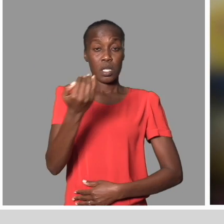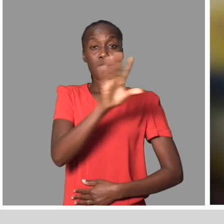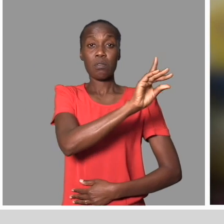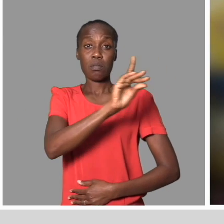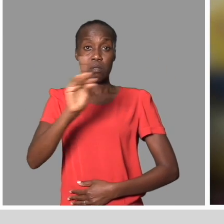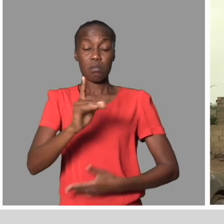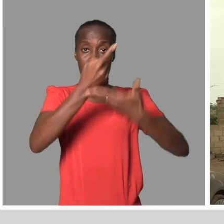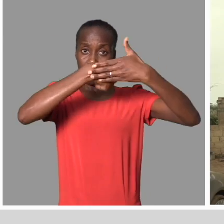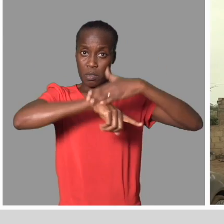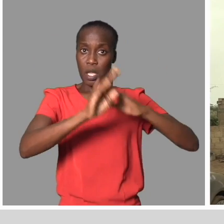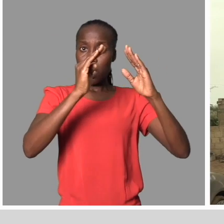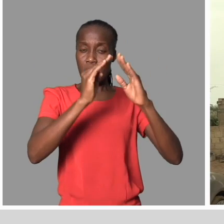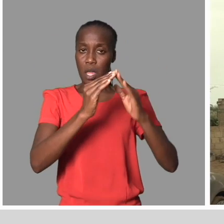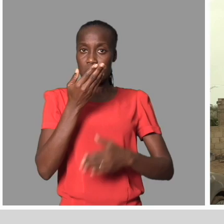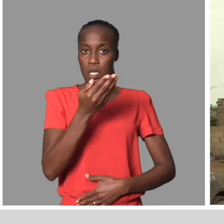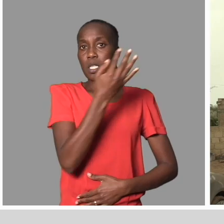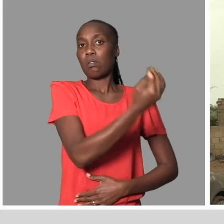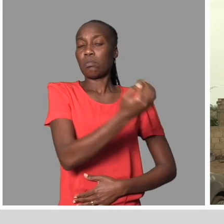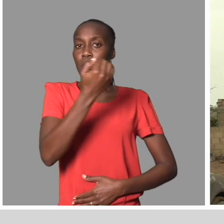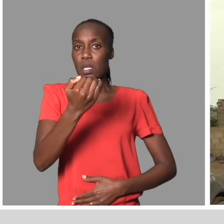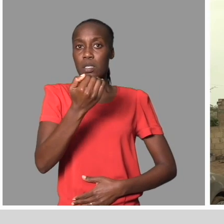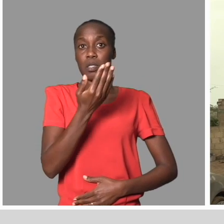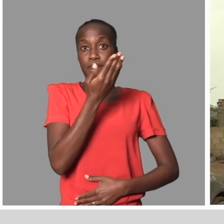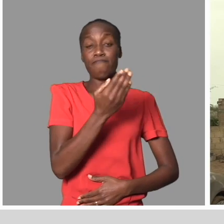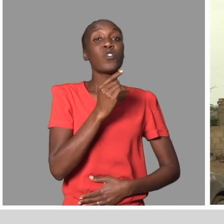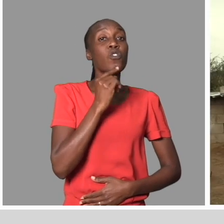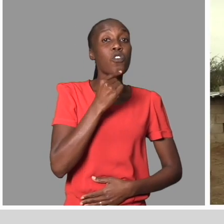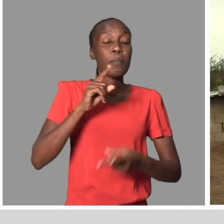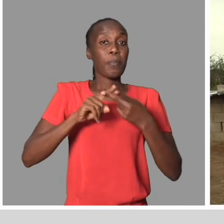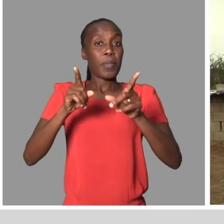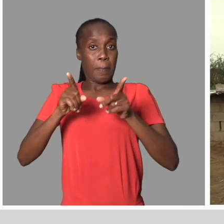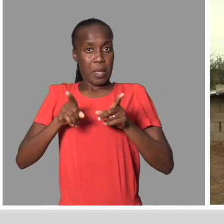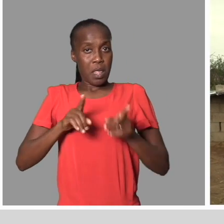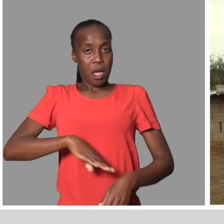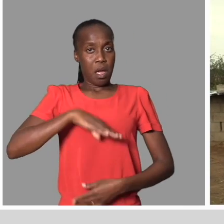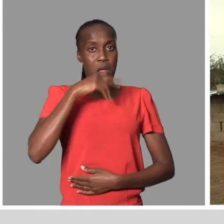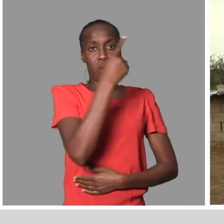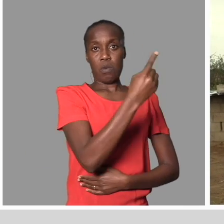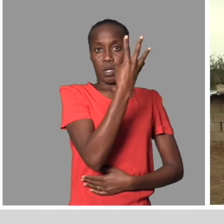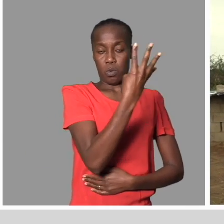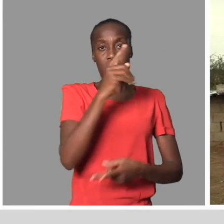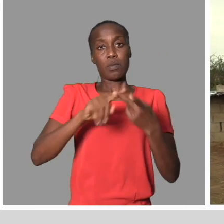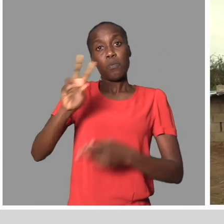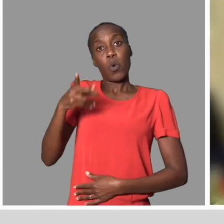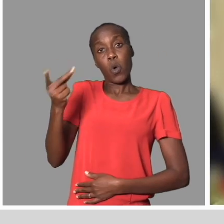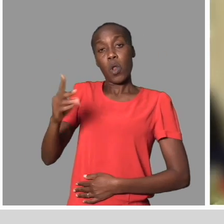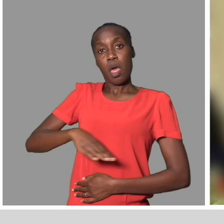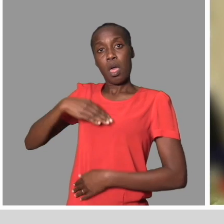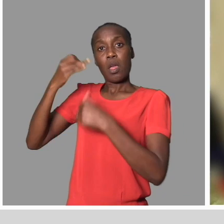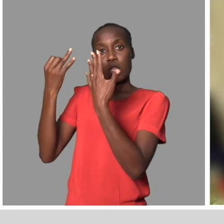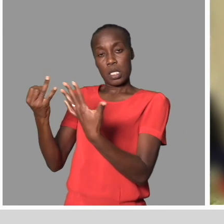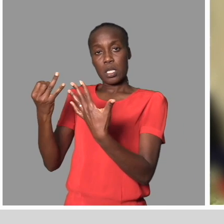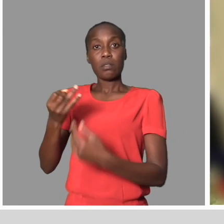deficiência, visitaram a casa dos menores, Mário e Vitória, de 14 e 7 anos de idade,